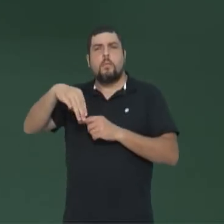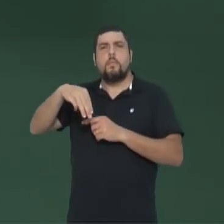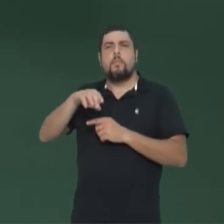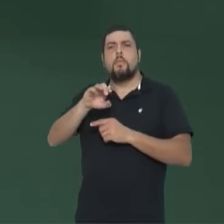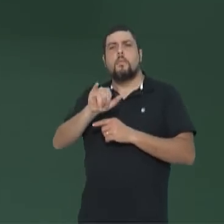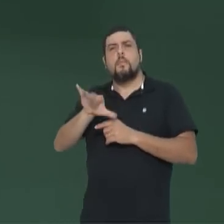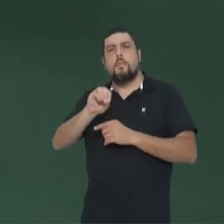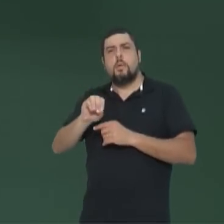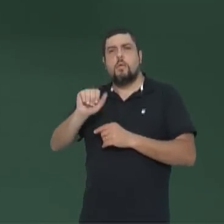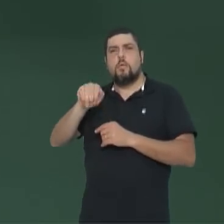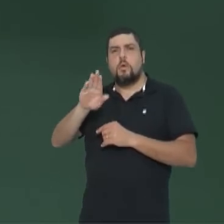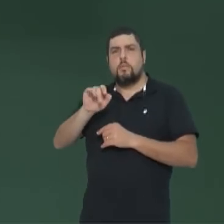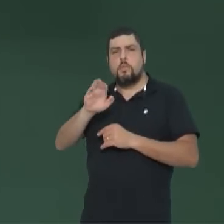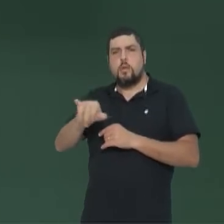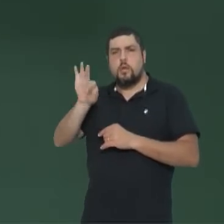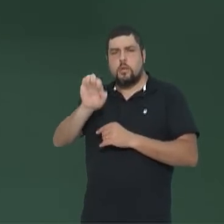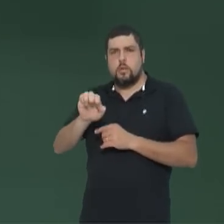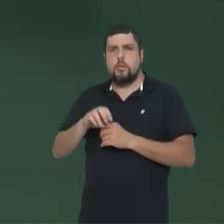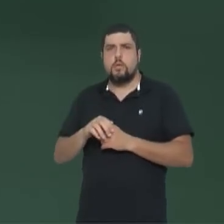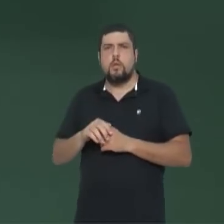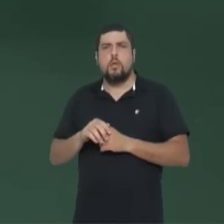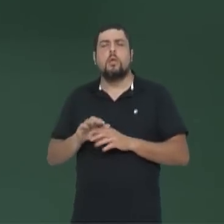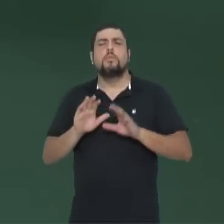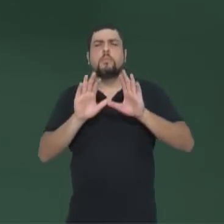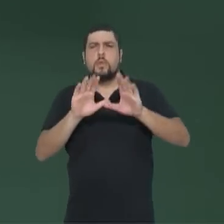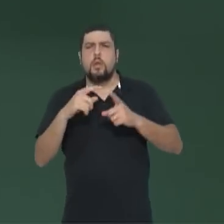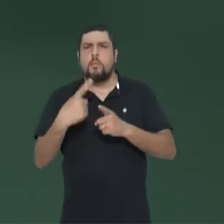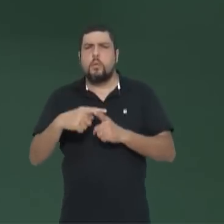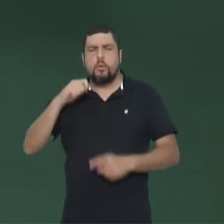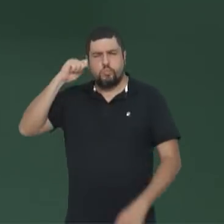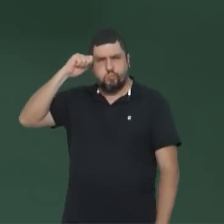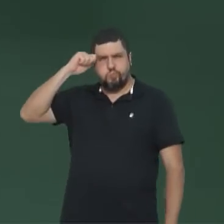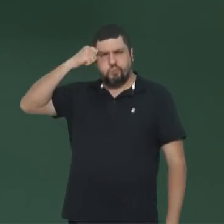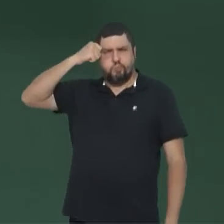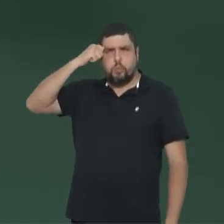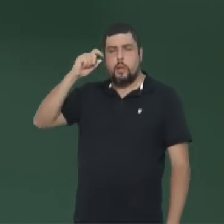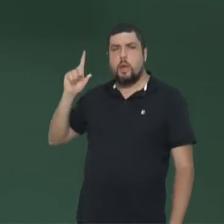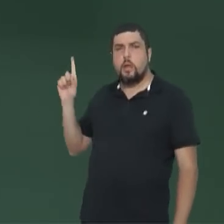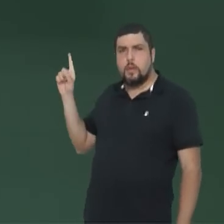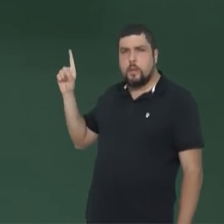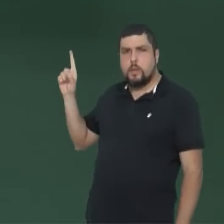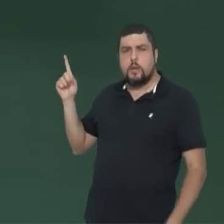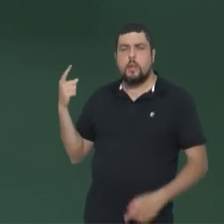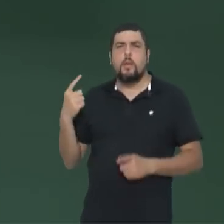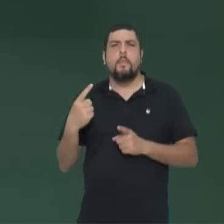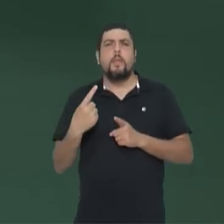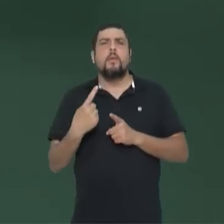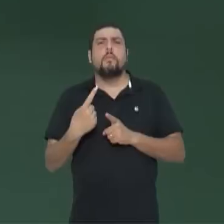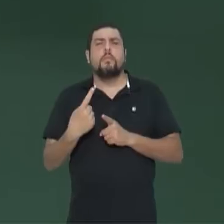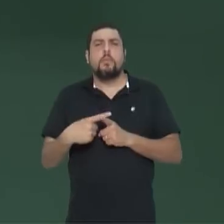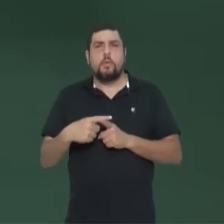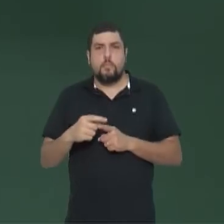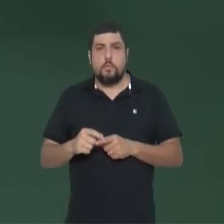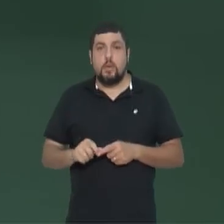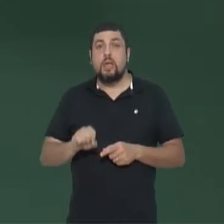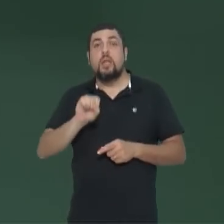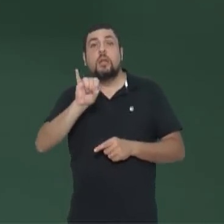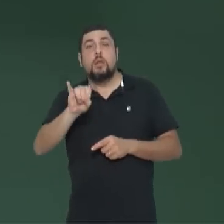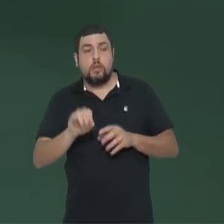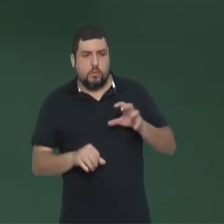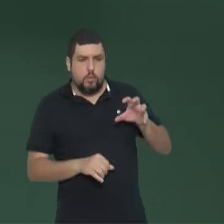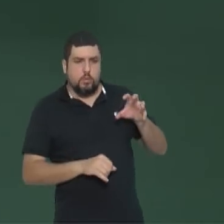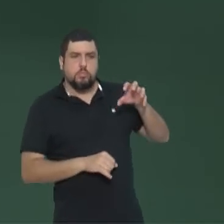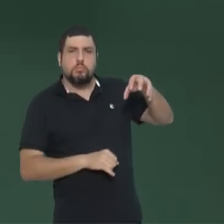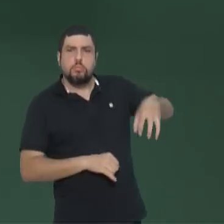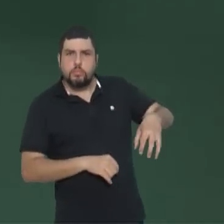em negrito? Ah, professor, errou? Não. Porque sempre que vocês citarem uma instituição